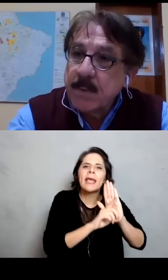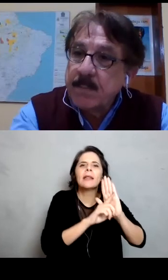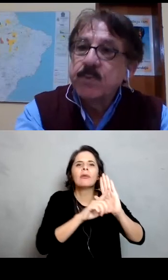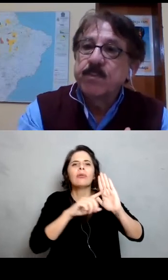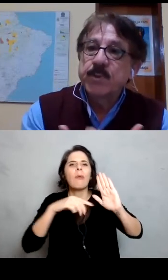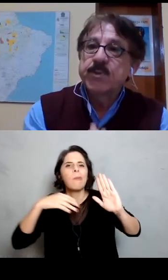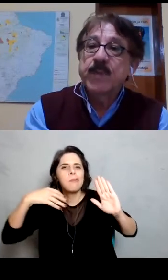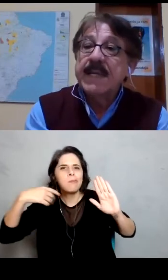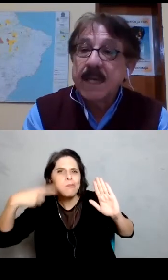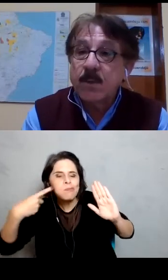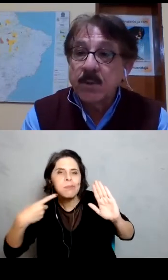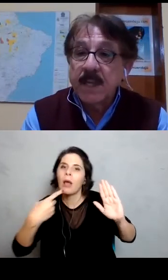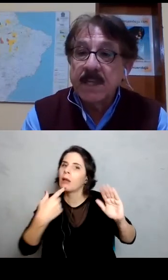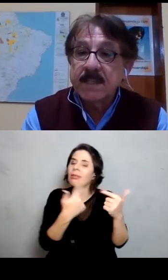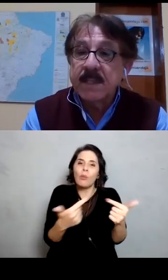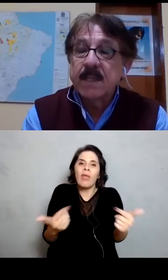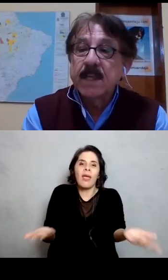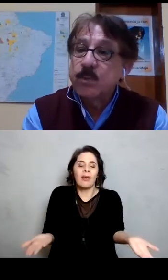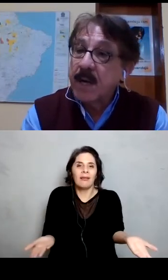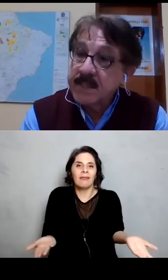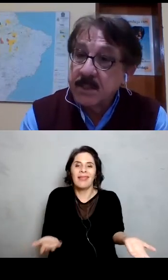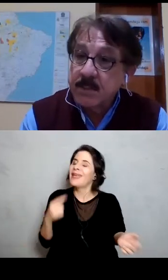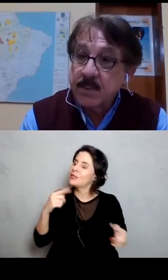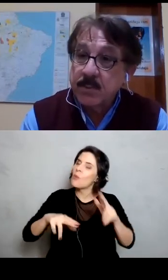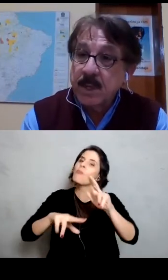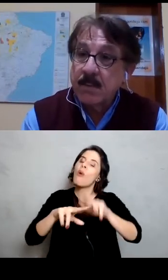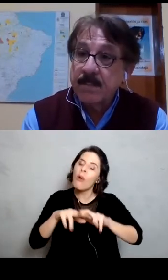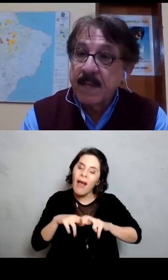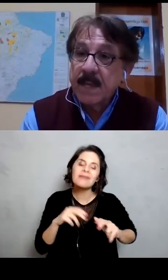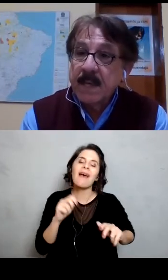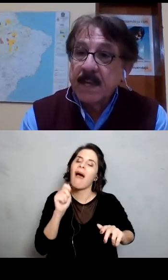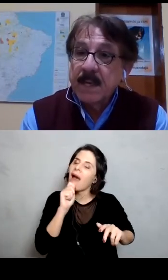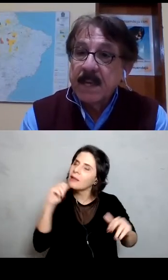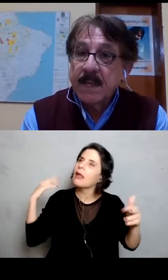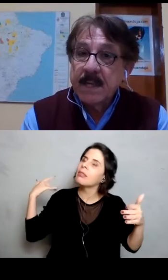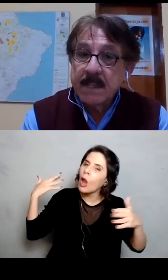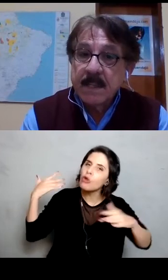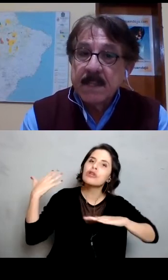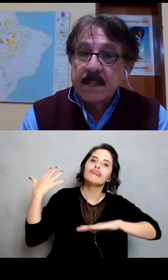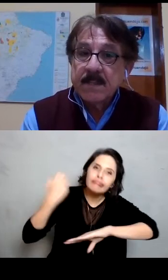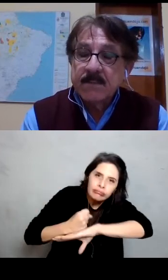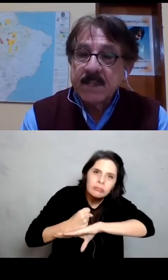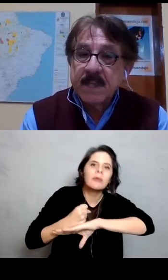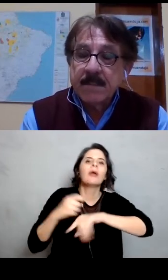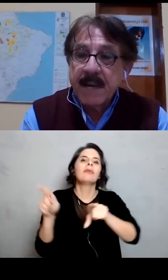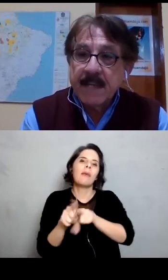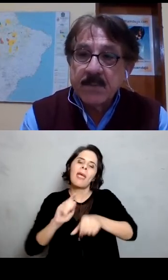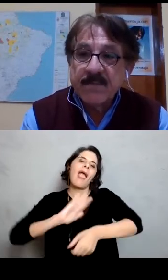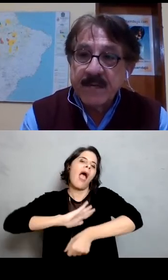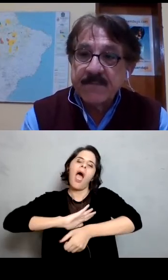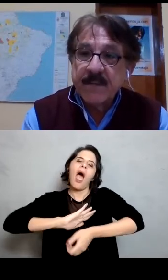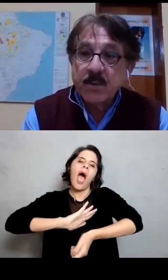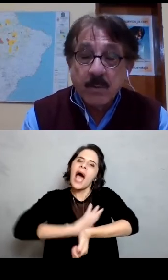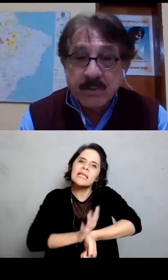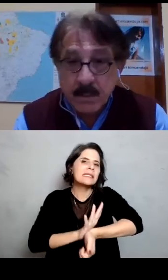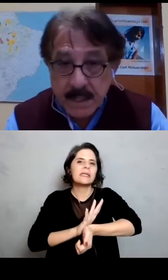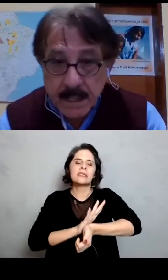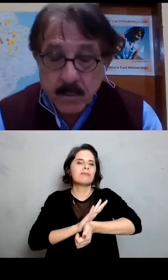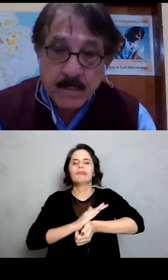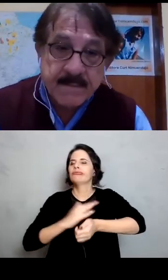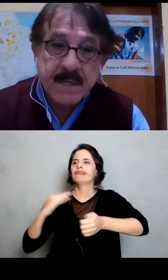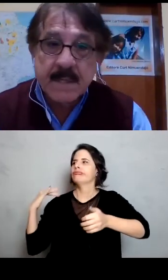seguida, Mônica, você pode colocar como uma pergunta qual é o ponto que você precisou voltar. Um estrangeiro no nosso país tem o direito de pedir para ser interrogado na